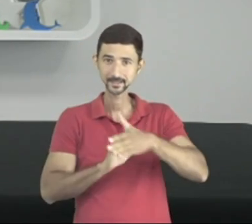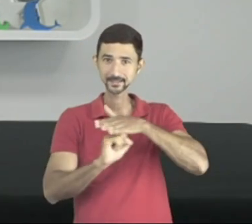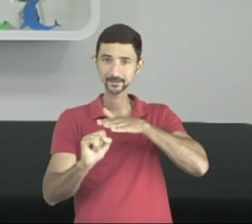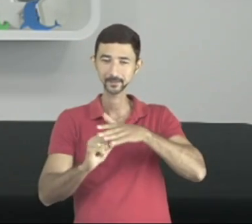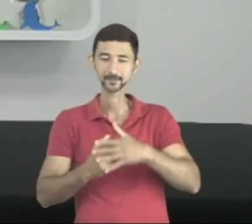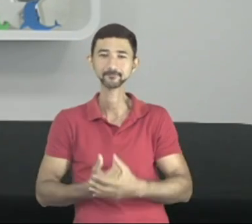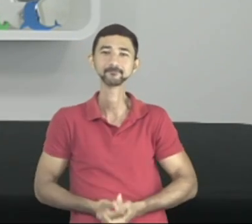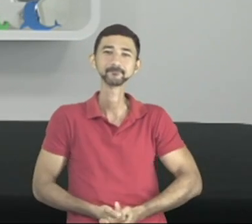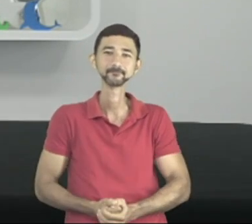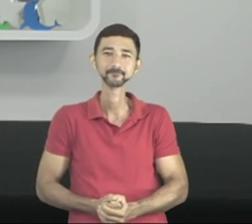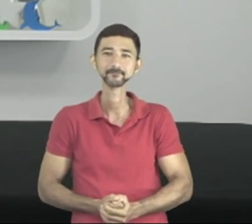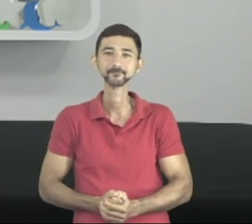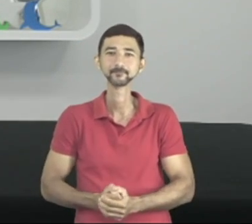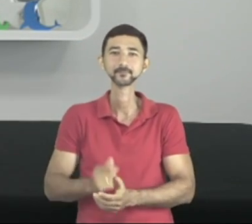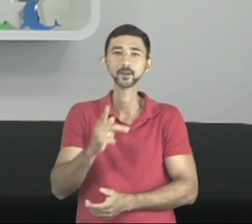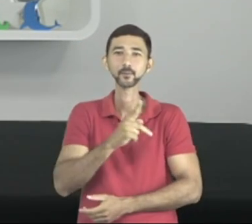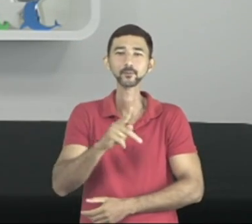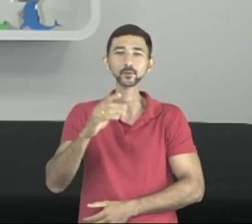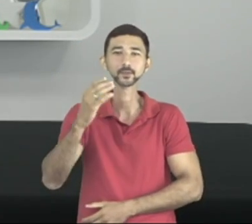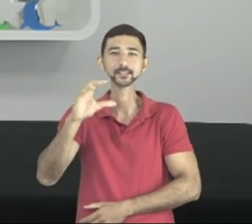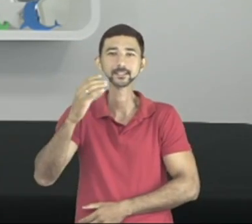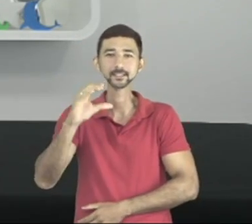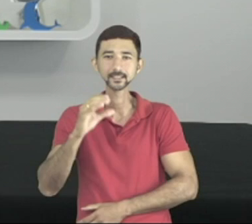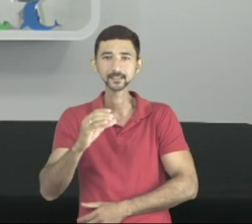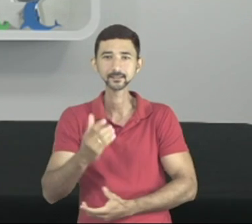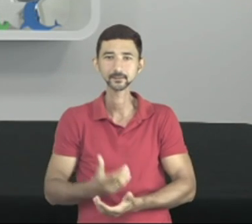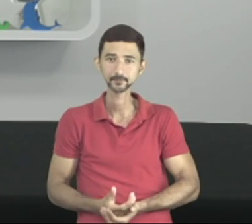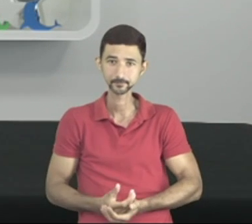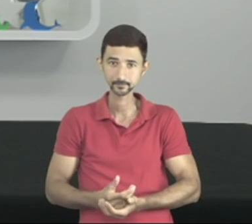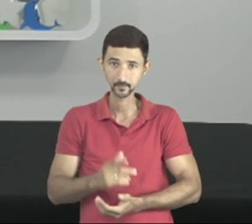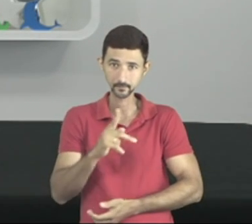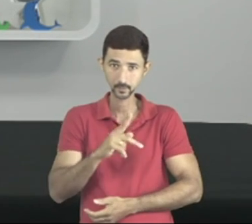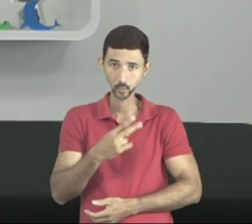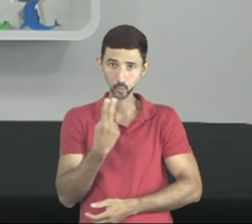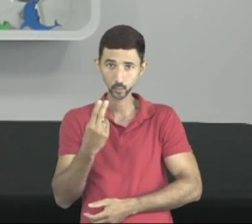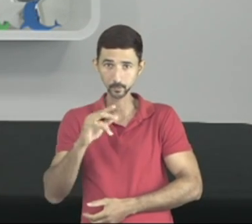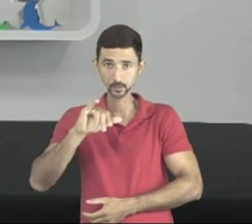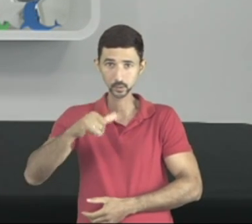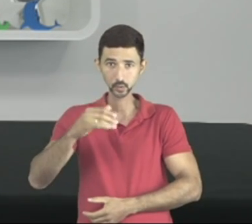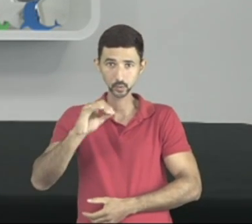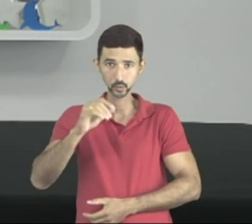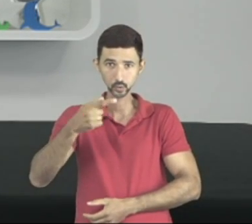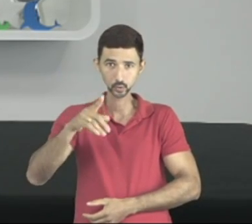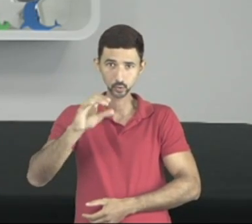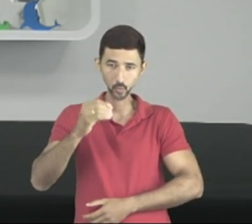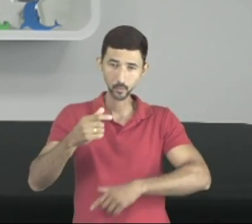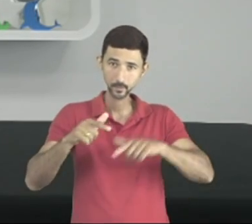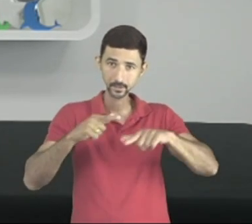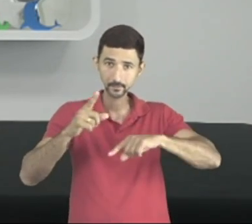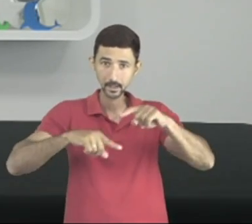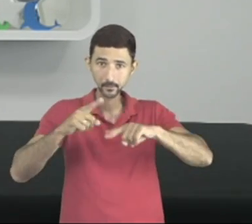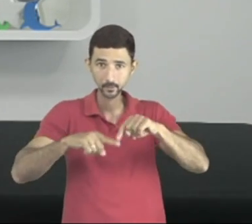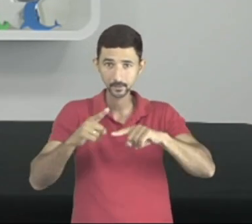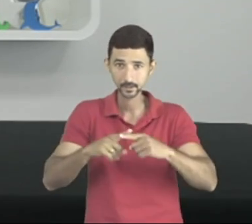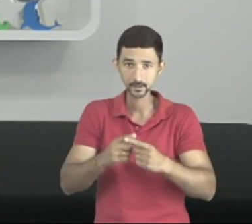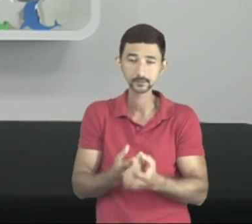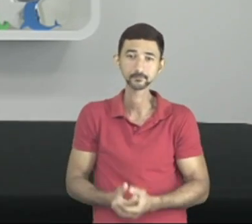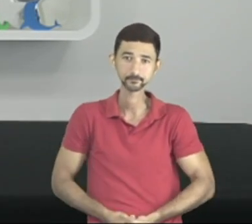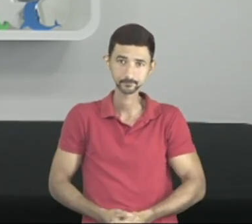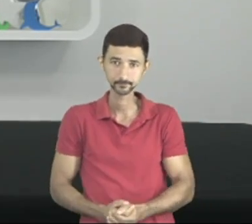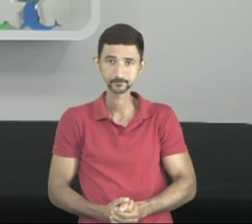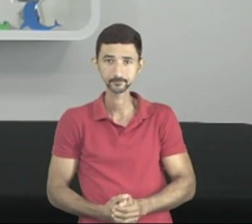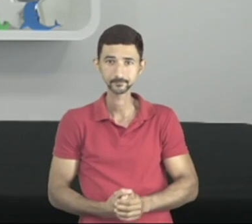tá? Sou professor de Ciências, professor João Lindice, e vamos trabalhar hoje propriedades da